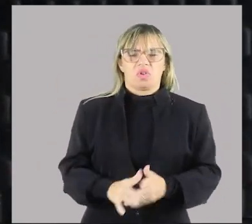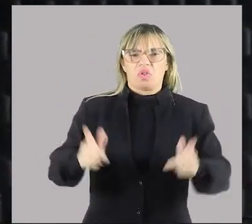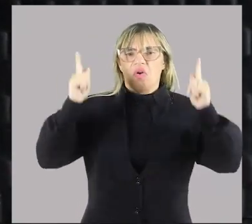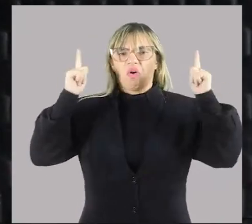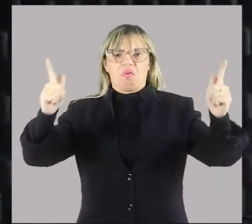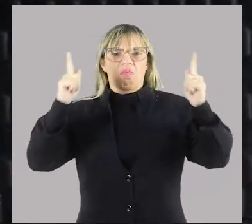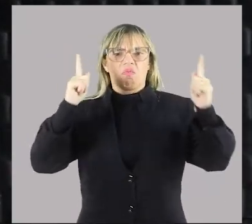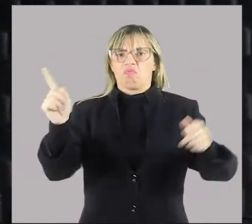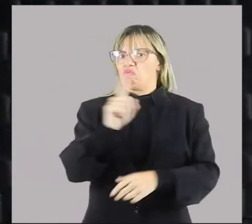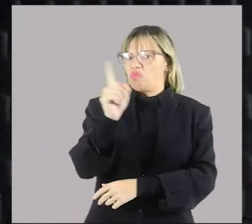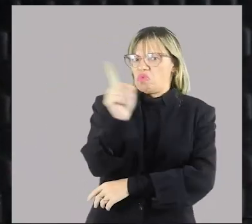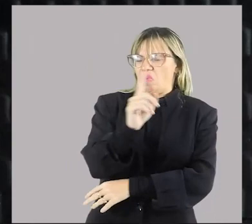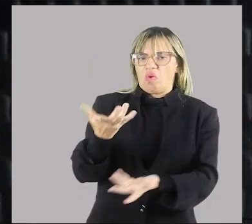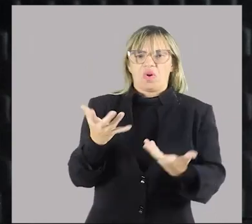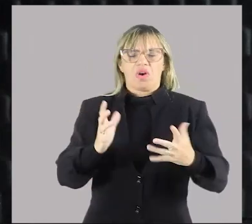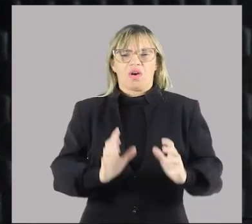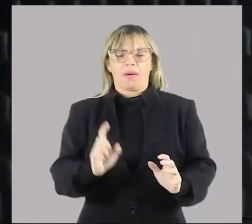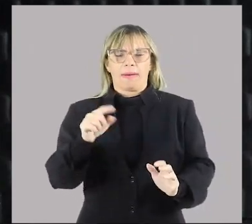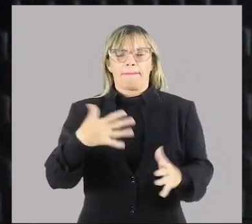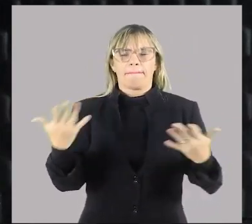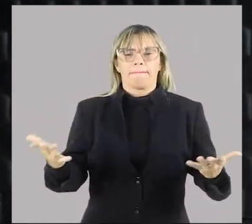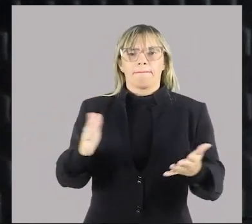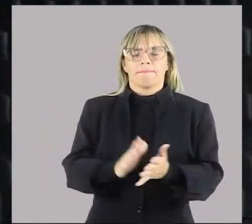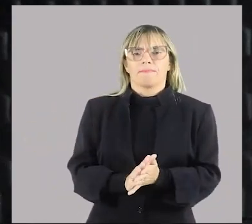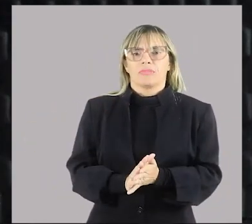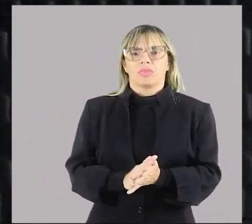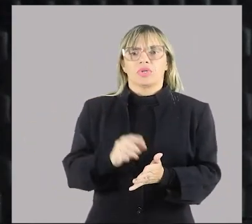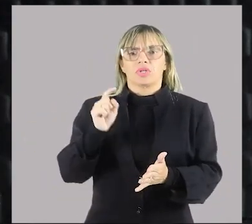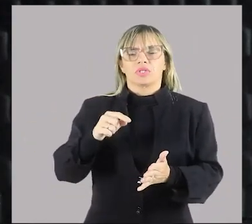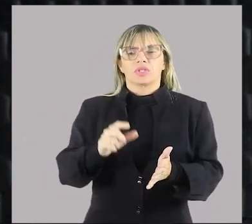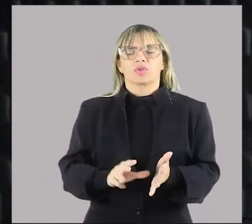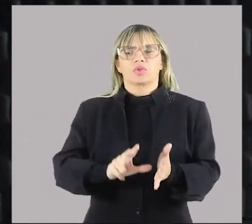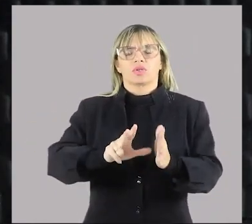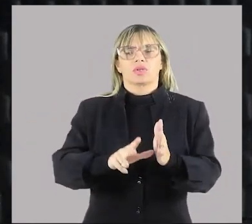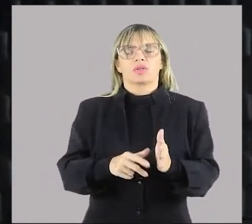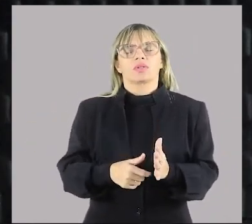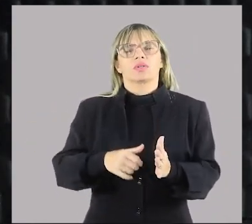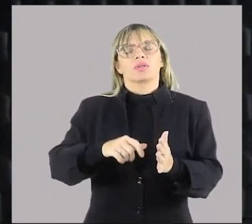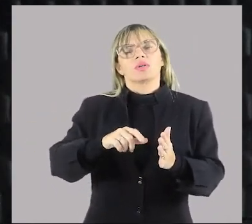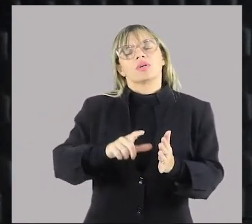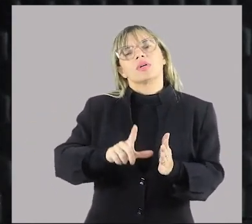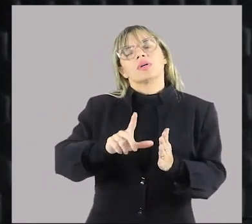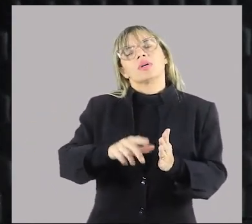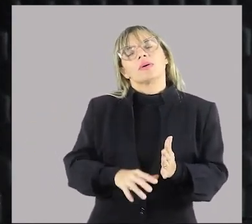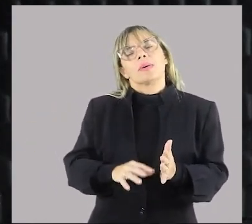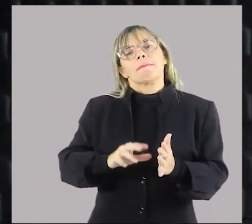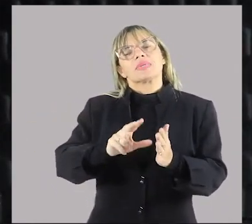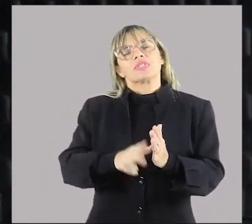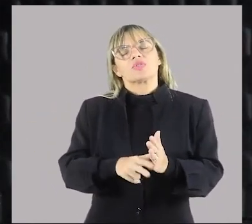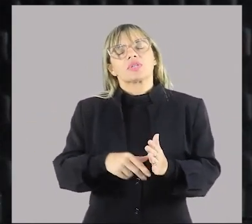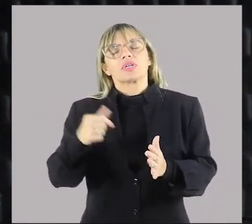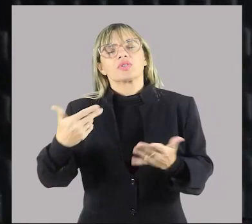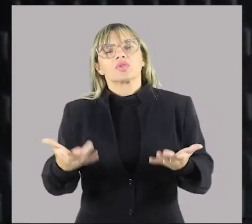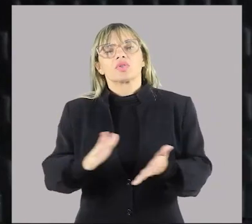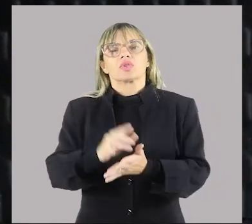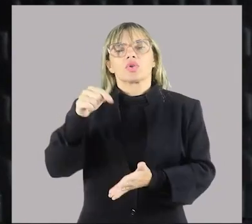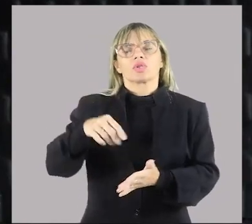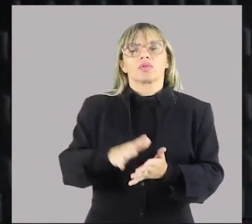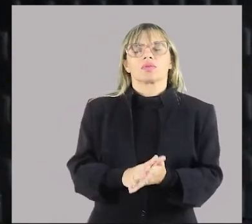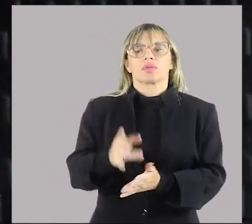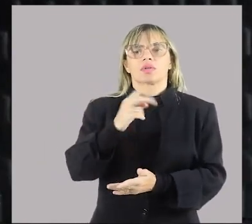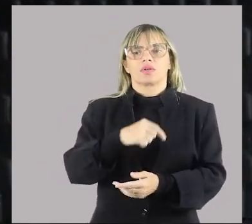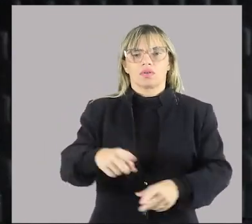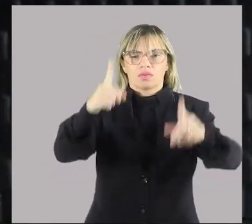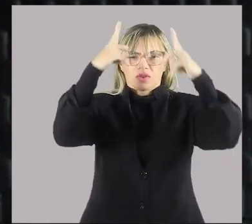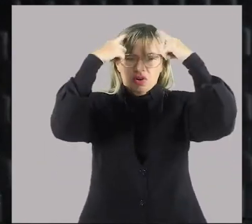grevistas, ele não aceita os sindicatos. Então nós temos uma violenta repressão por parte